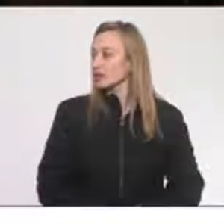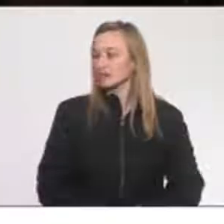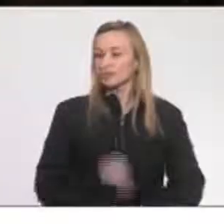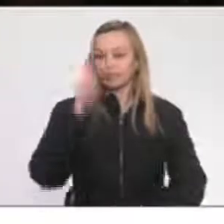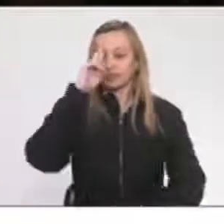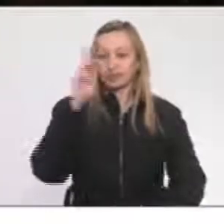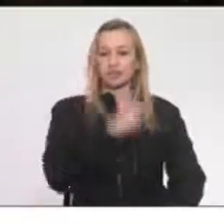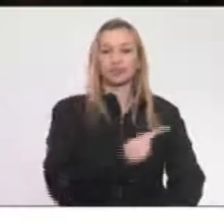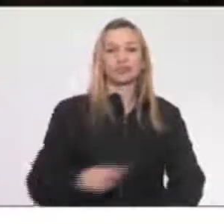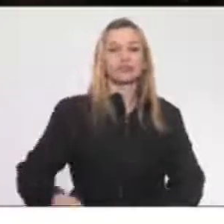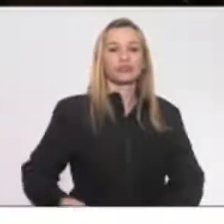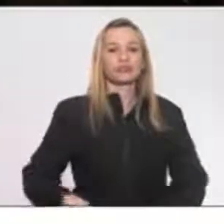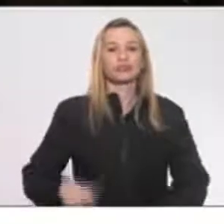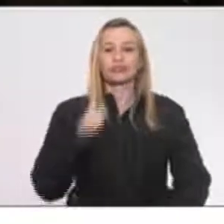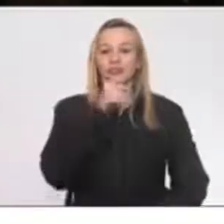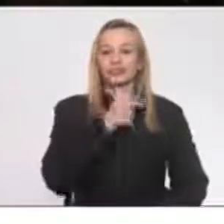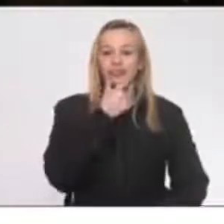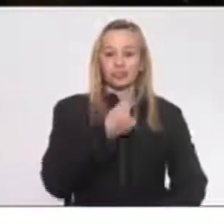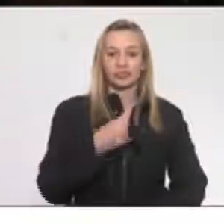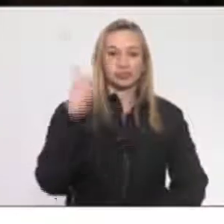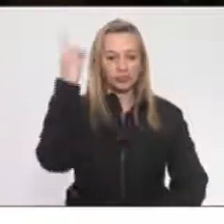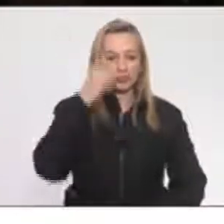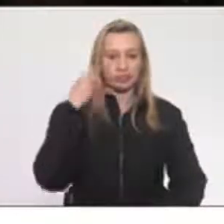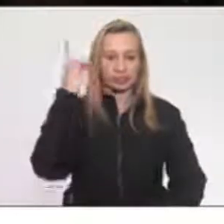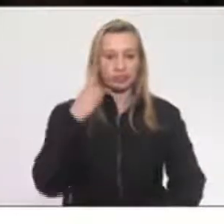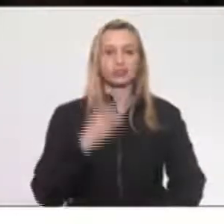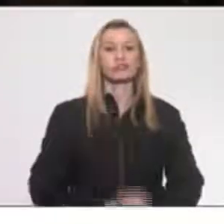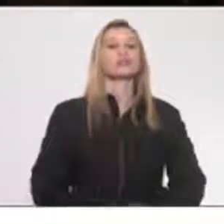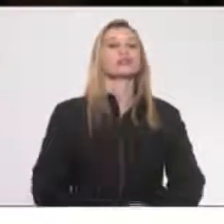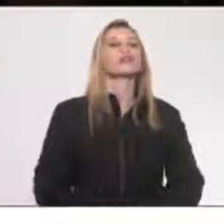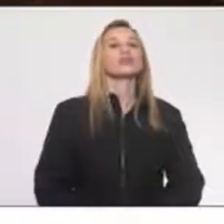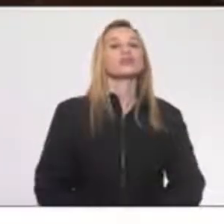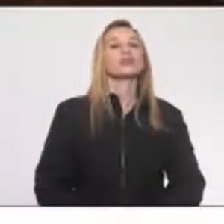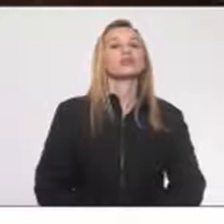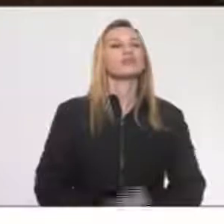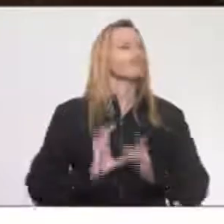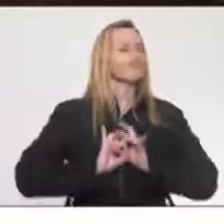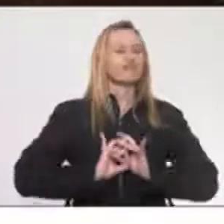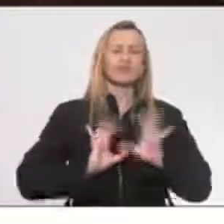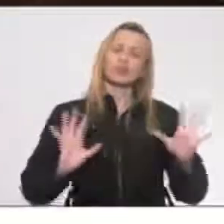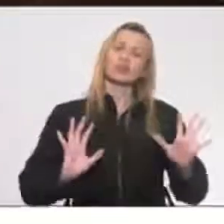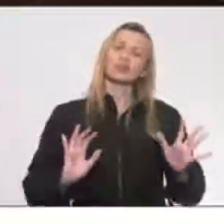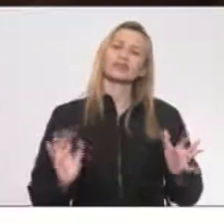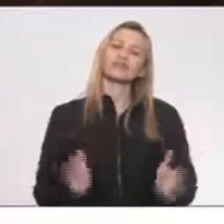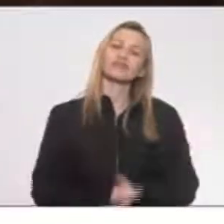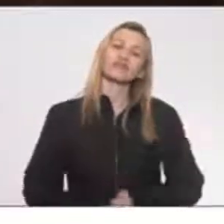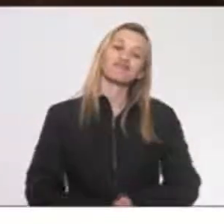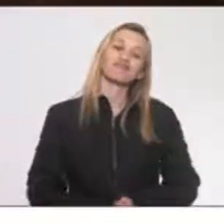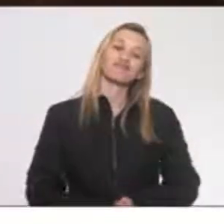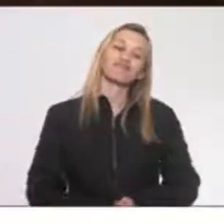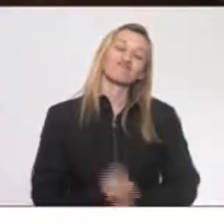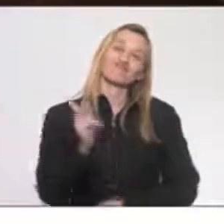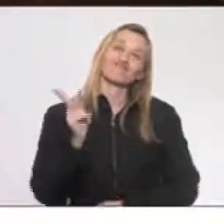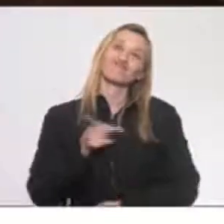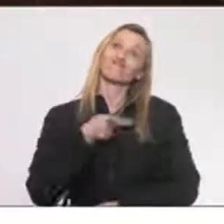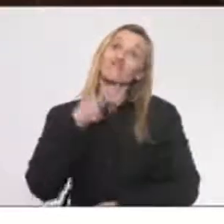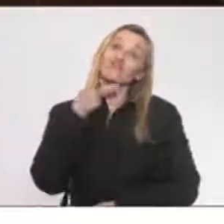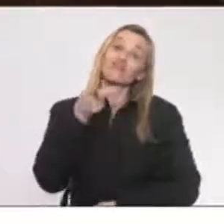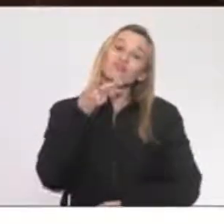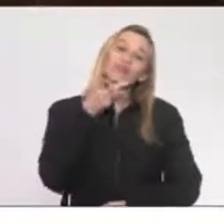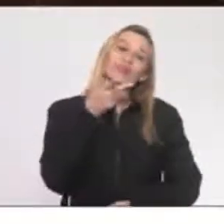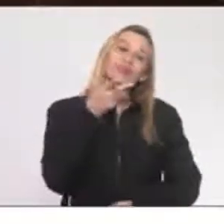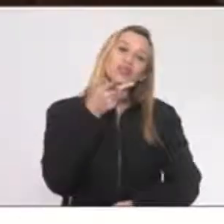Senhor presidente, senhoras deputadas e senhores deputados, tomo a liberdade de citar